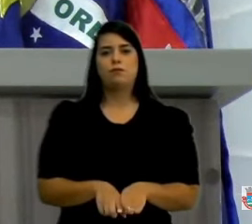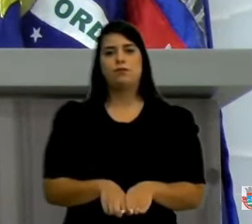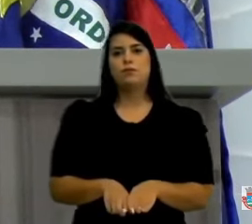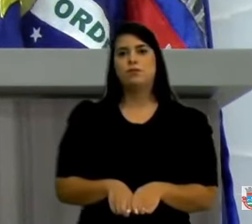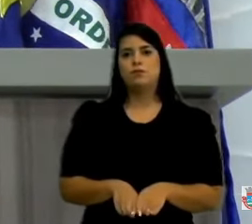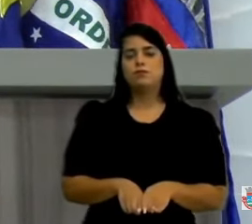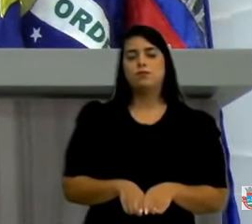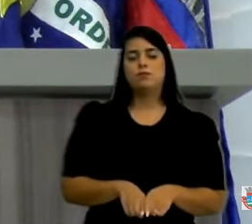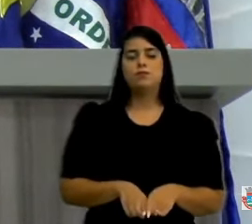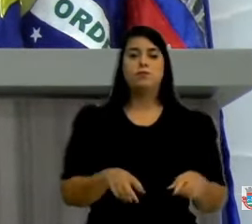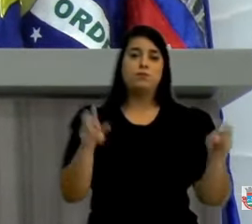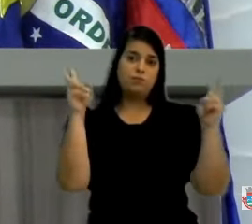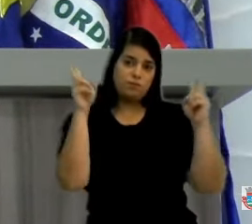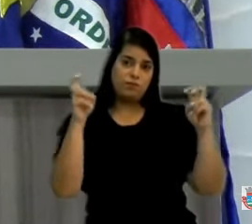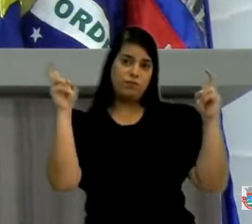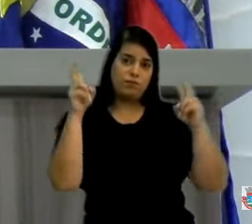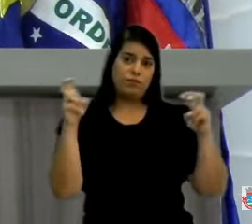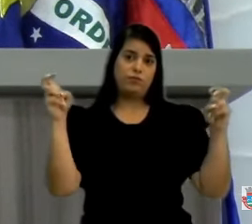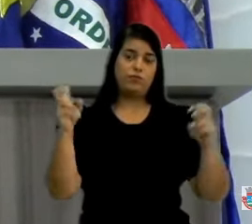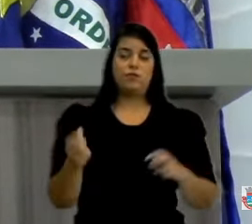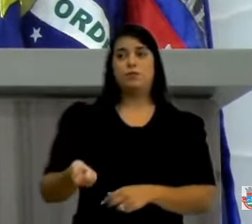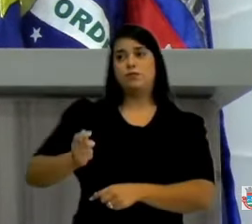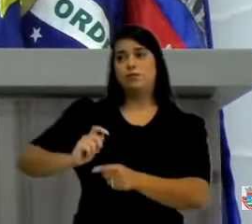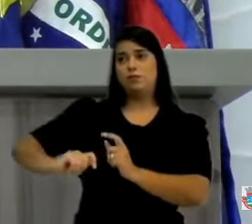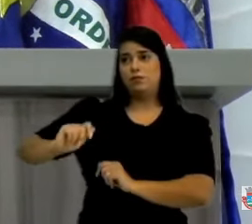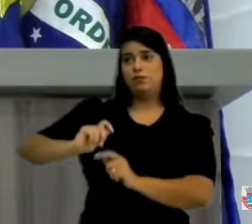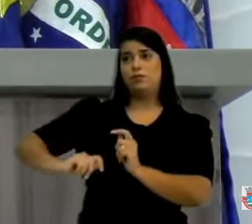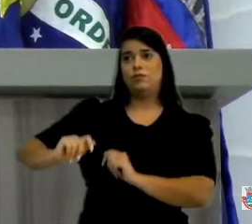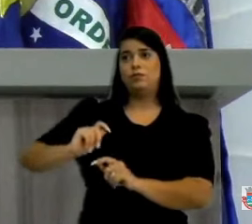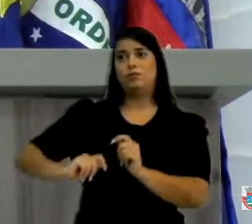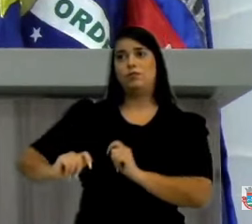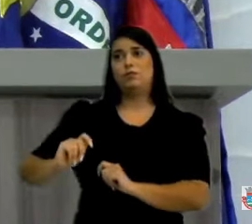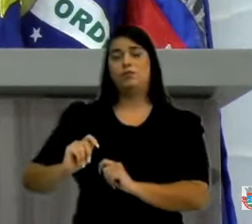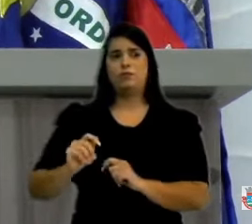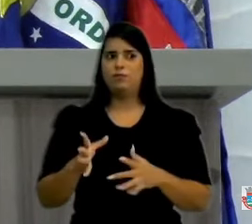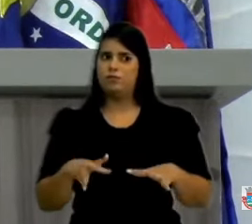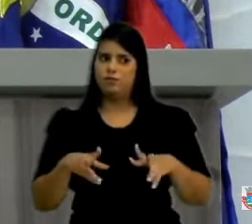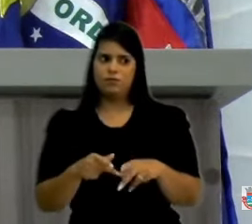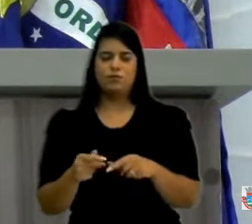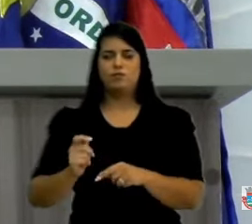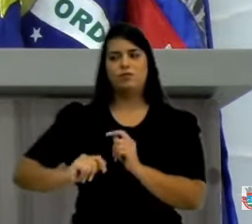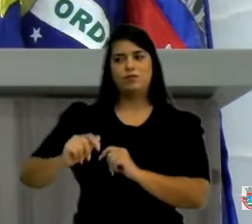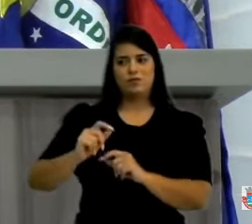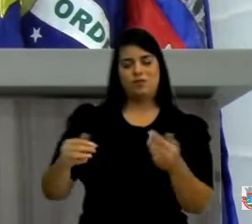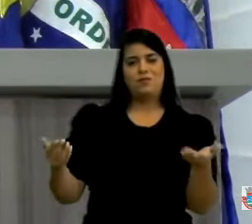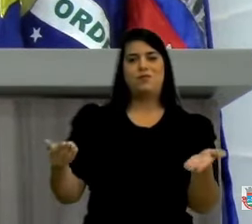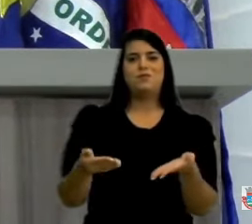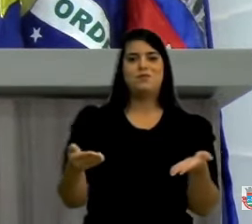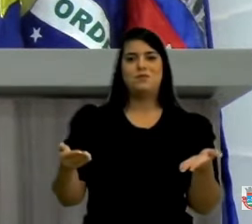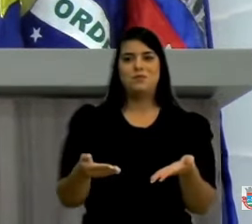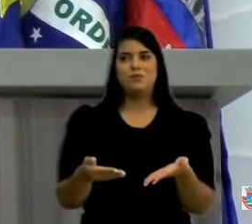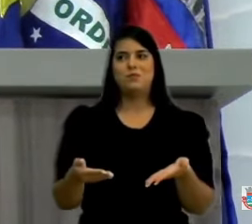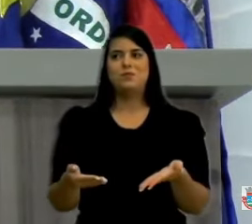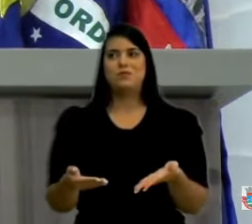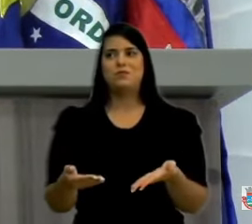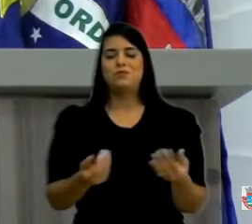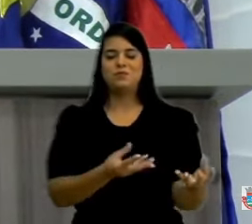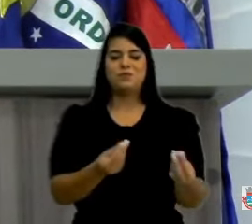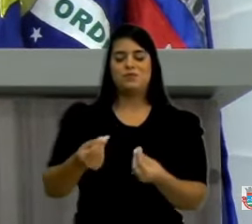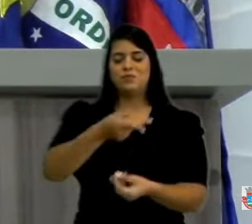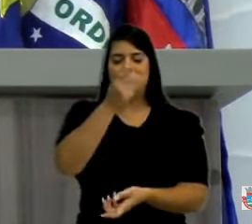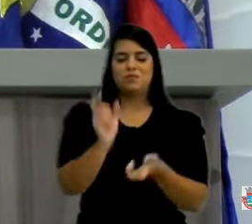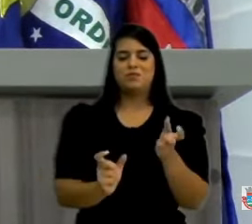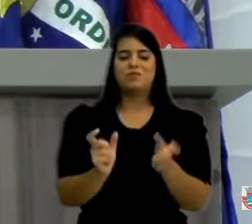se fala, né? Dinheiro. Tudo é dinheiro agora. A partir de agora, muitas pessoas é